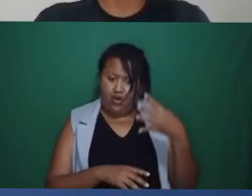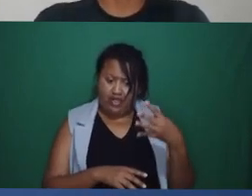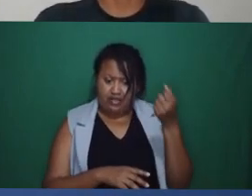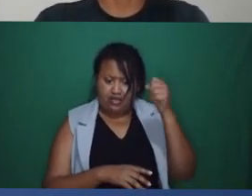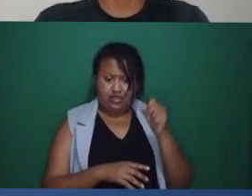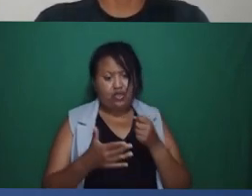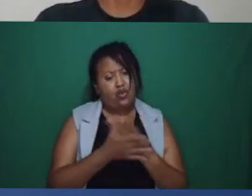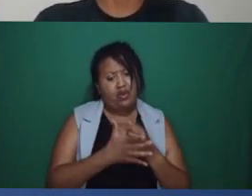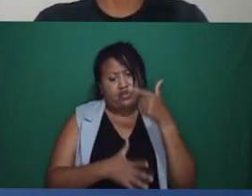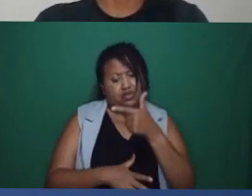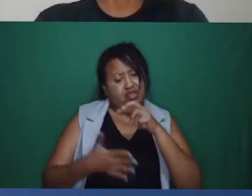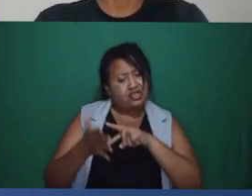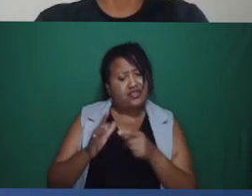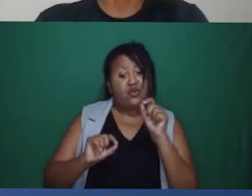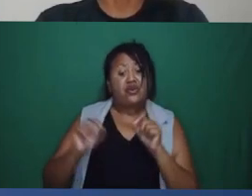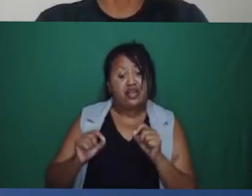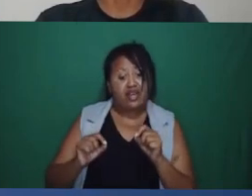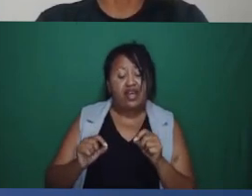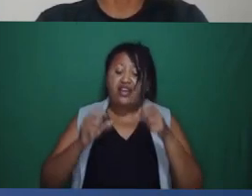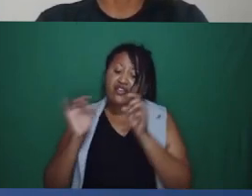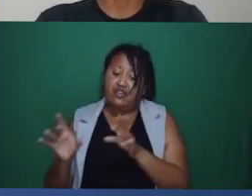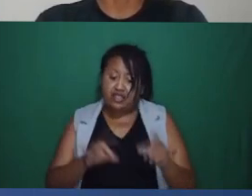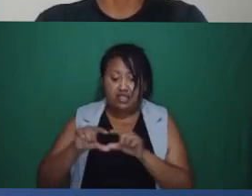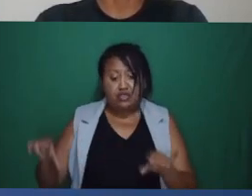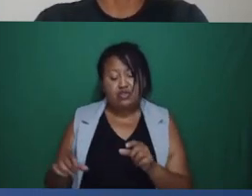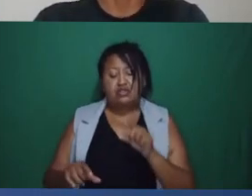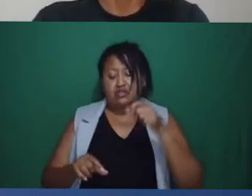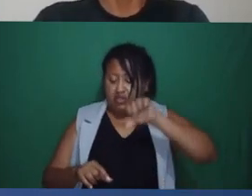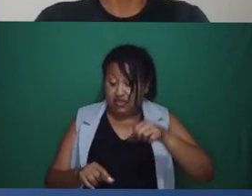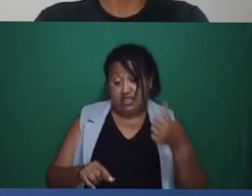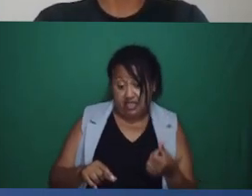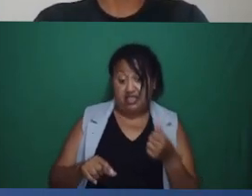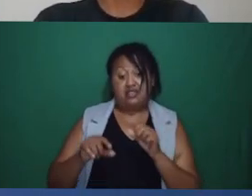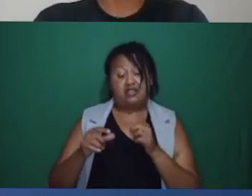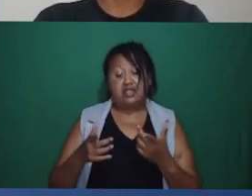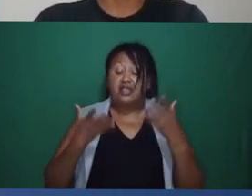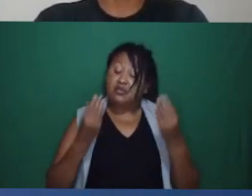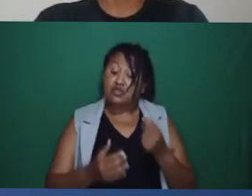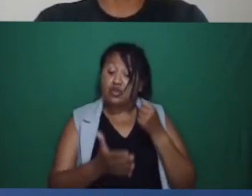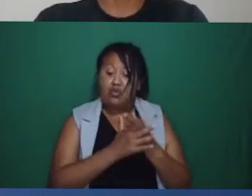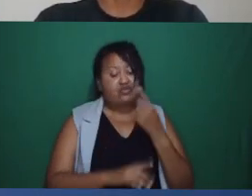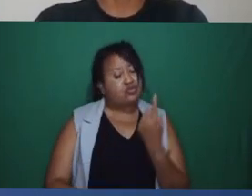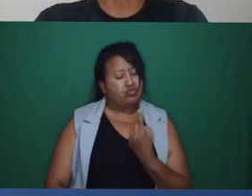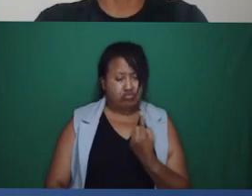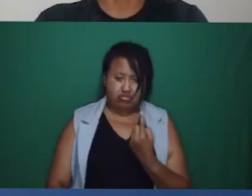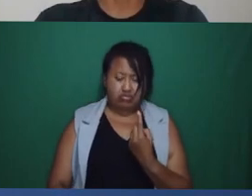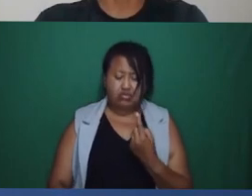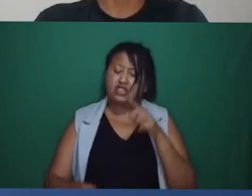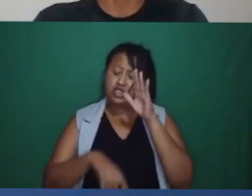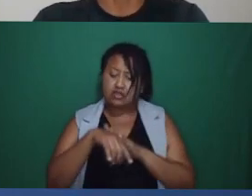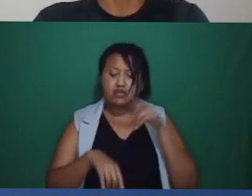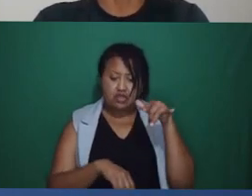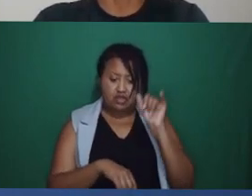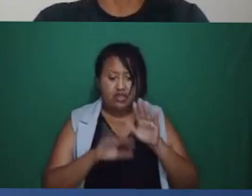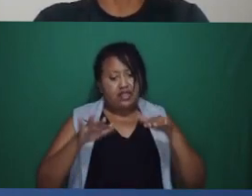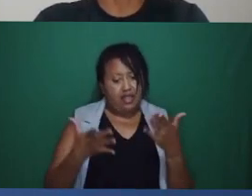que compraram dois ou seja foram vendidos de 96 bilhetes e muitas que compraram apenas um que a gente chamou de y